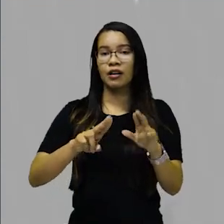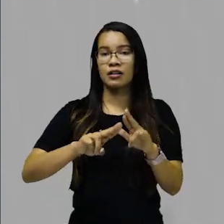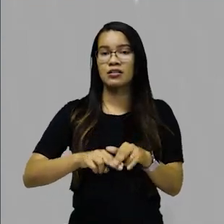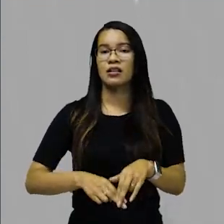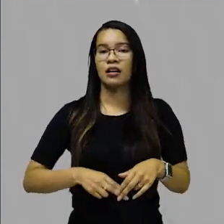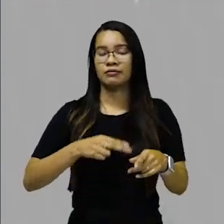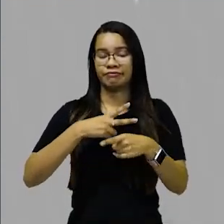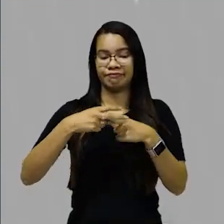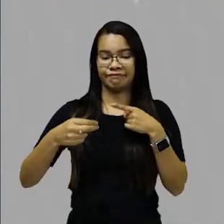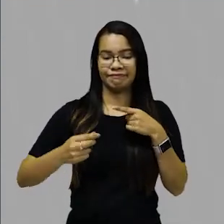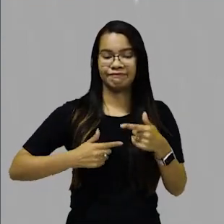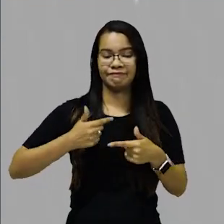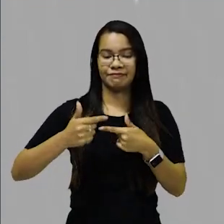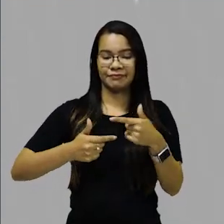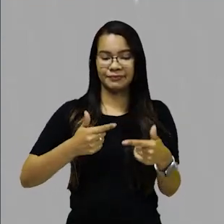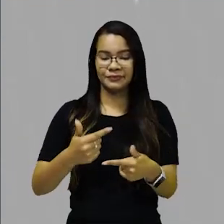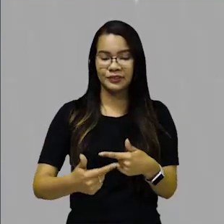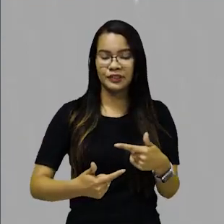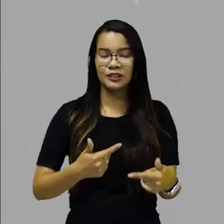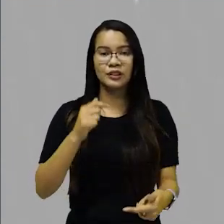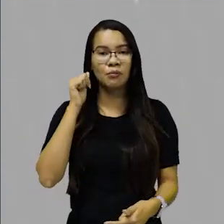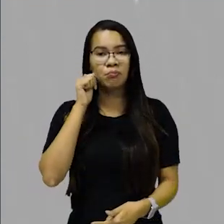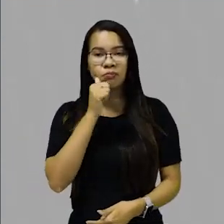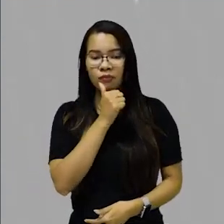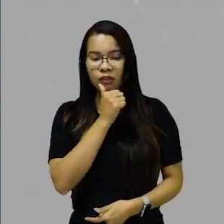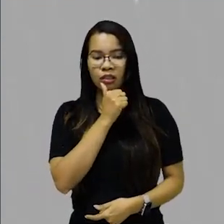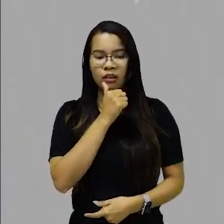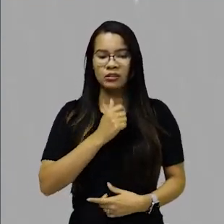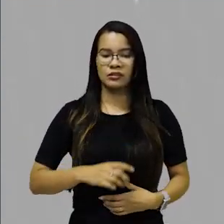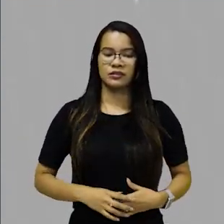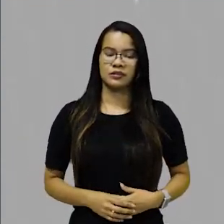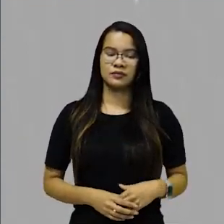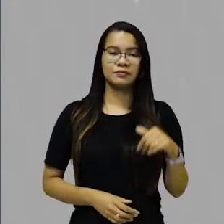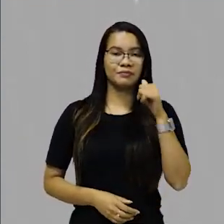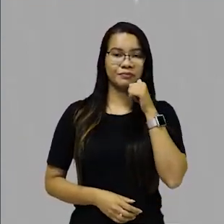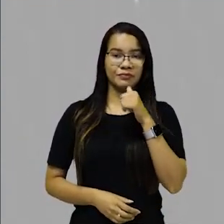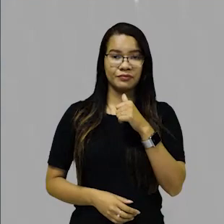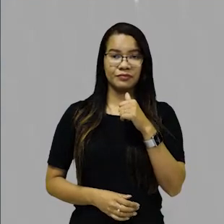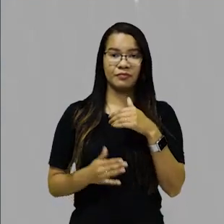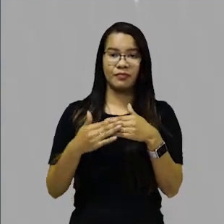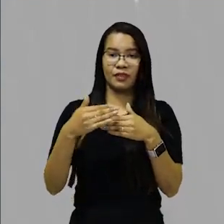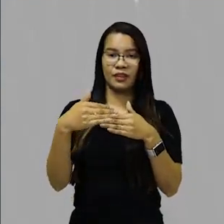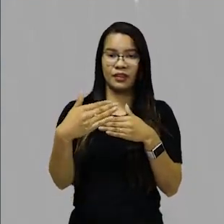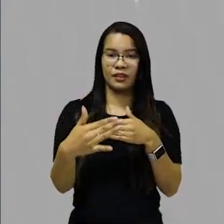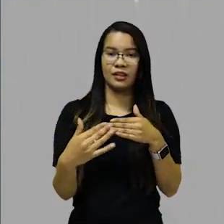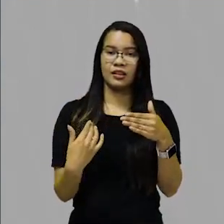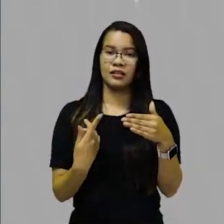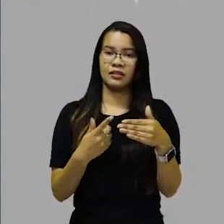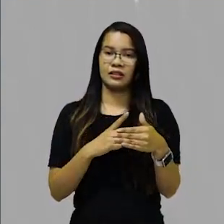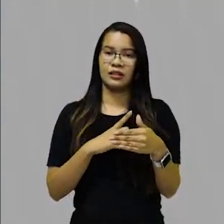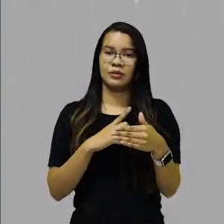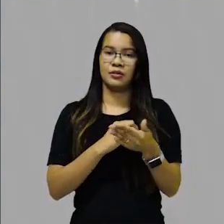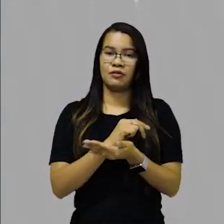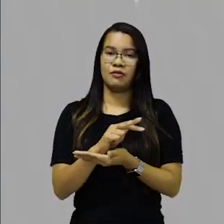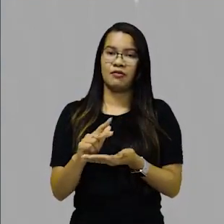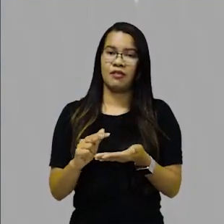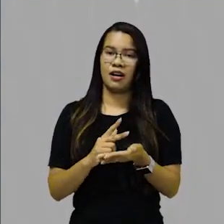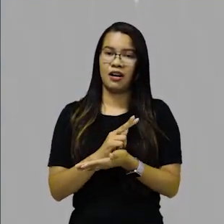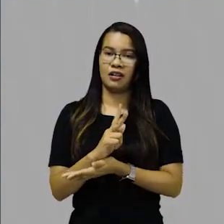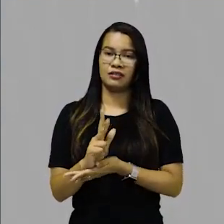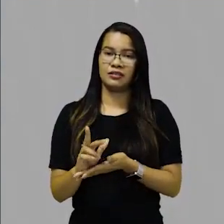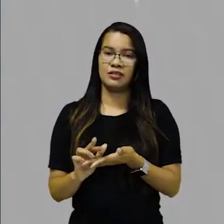das lutas dessas mulheres, essas lutas femininas, a partir daí nós temos uma série de